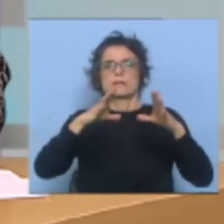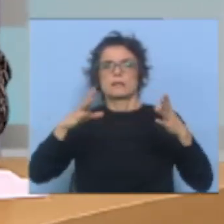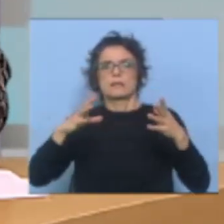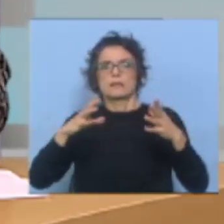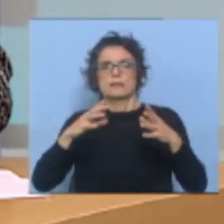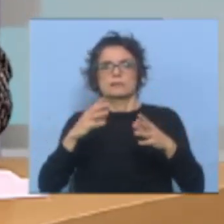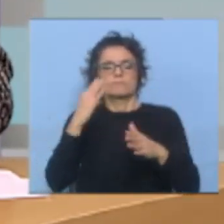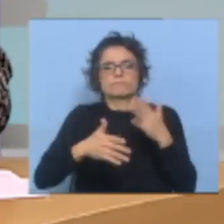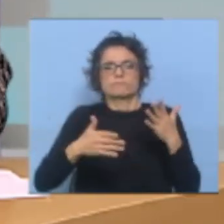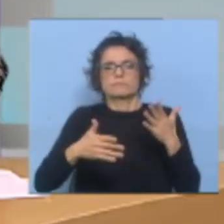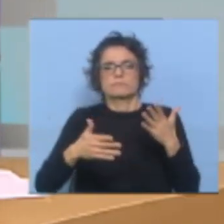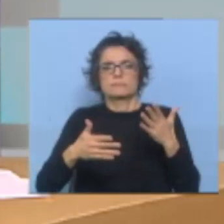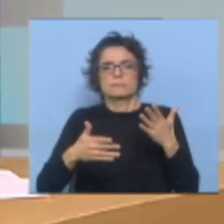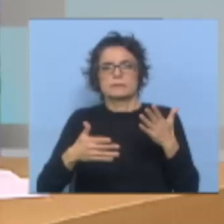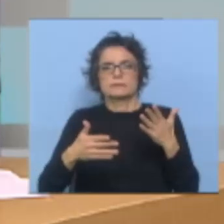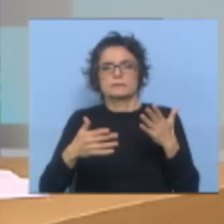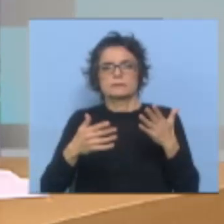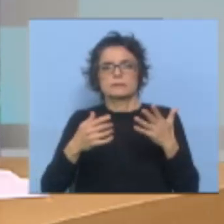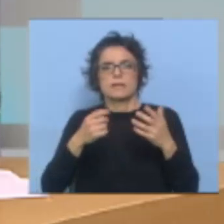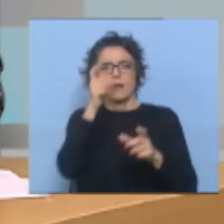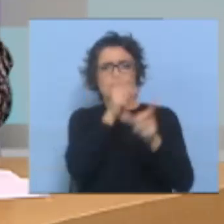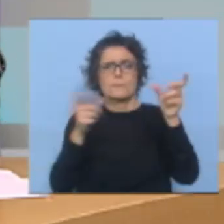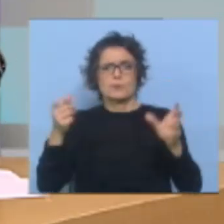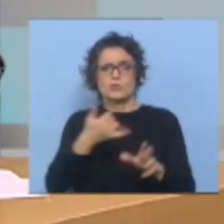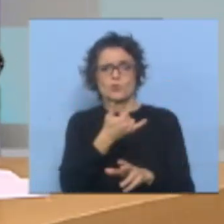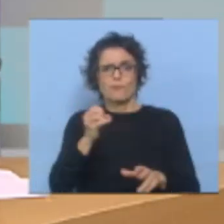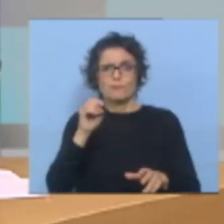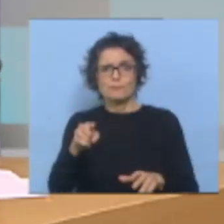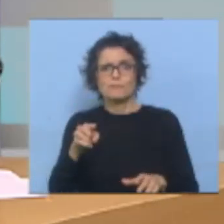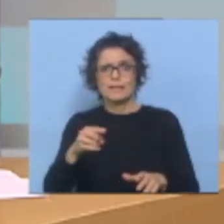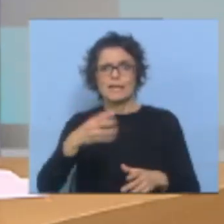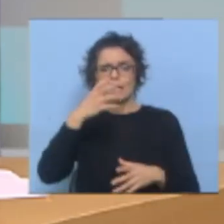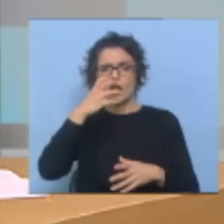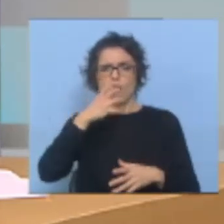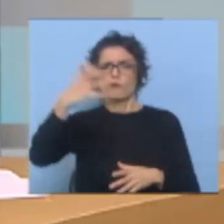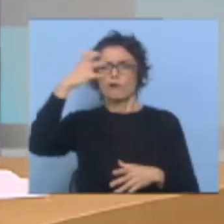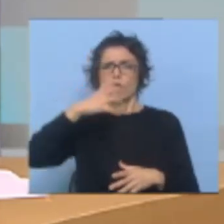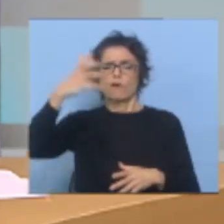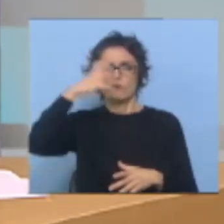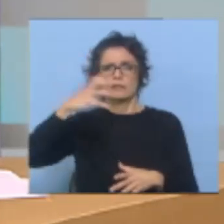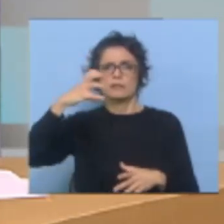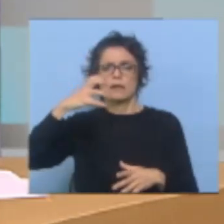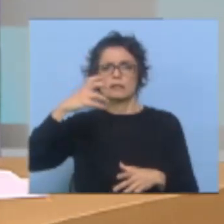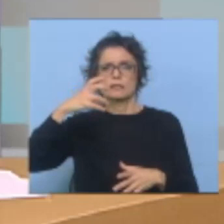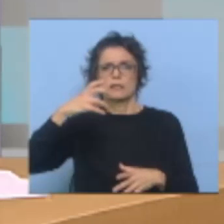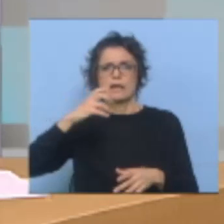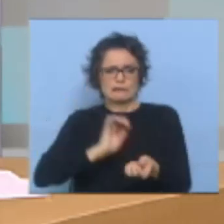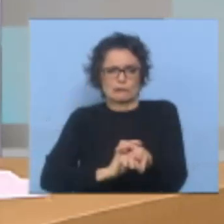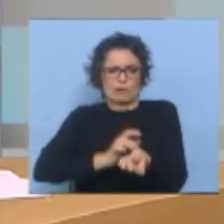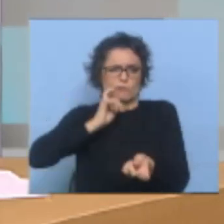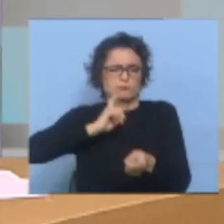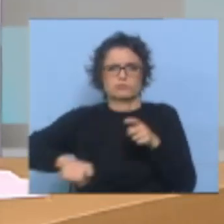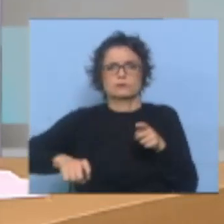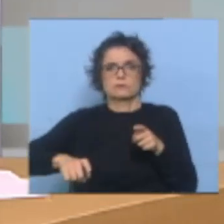grito racista, não são todos racistas, seguramente, mas implica um nível de consciência social muito